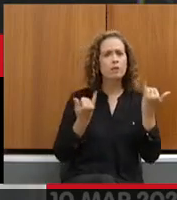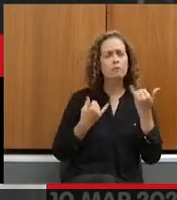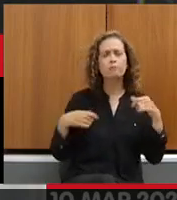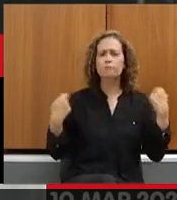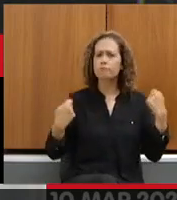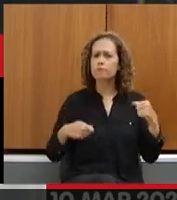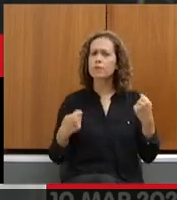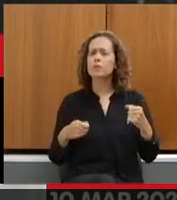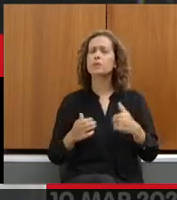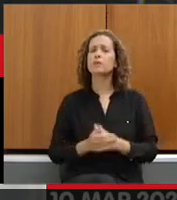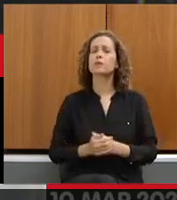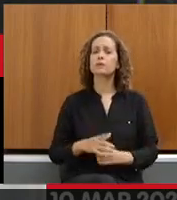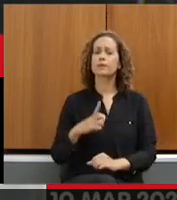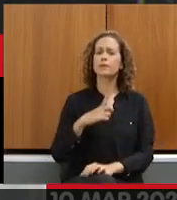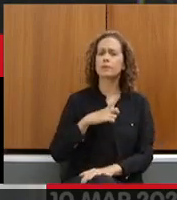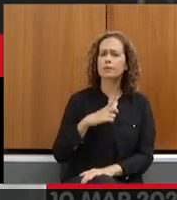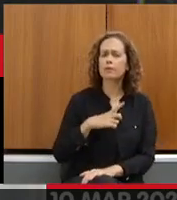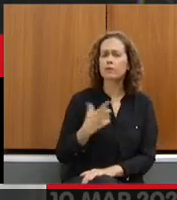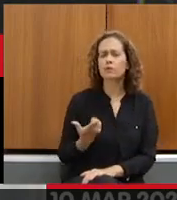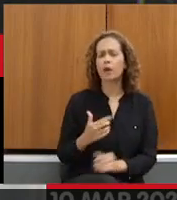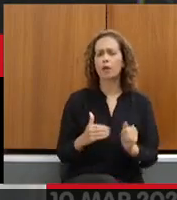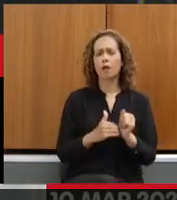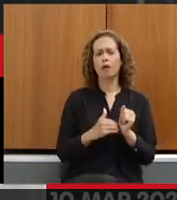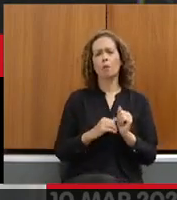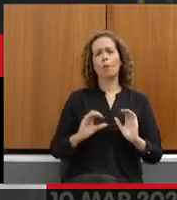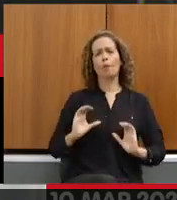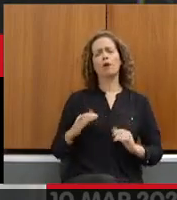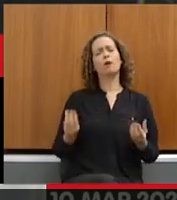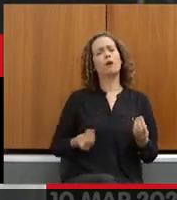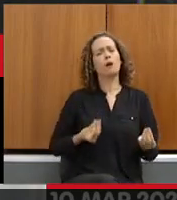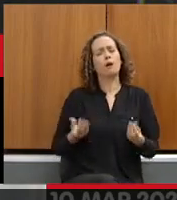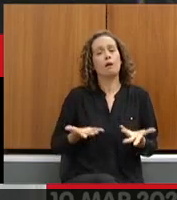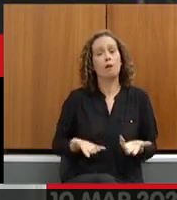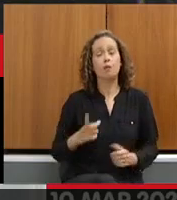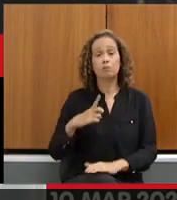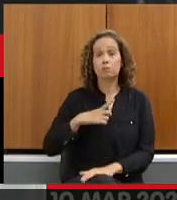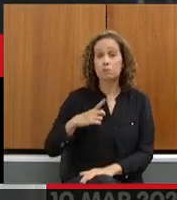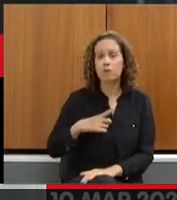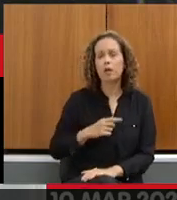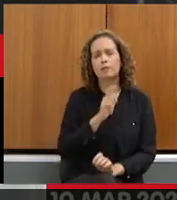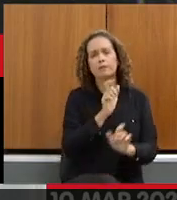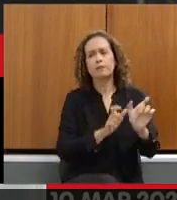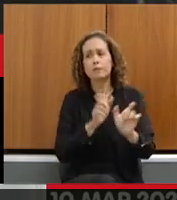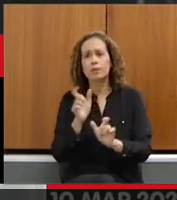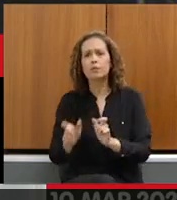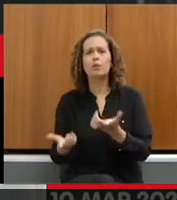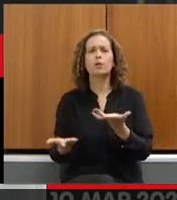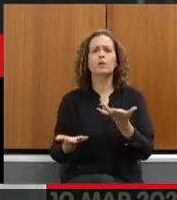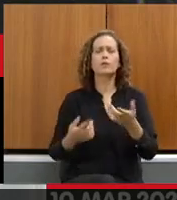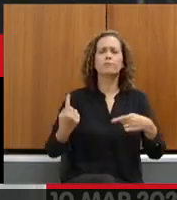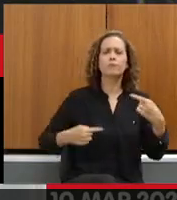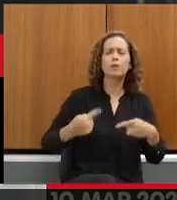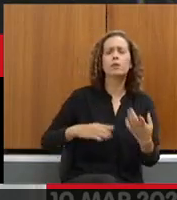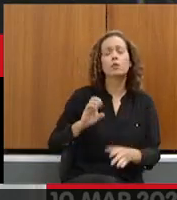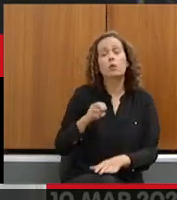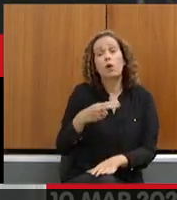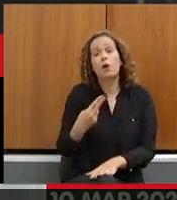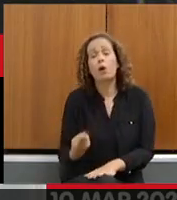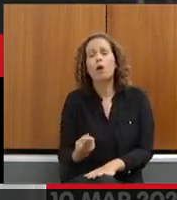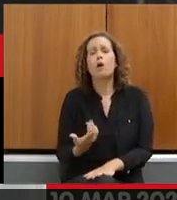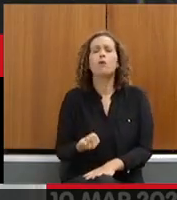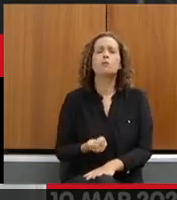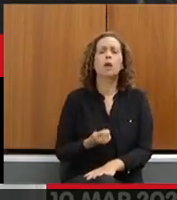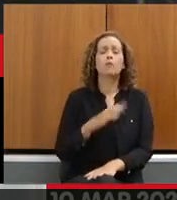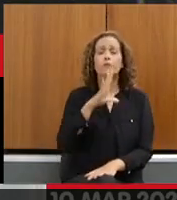quatro omissão imputáveis à órgão agente político servidor público ou empregado por